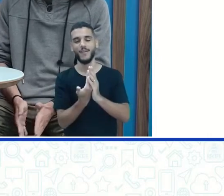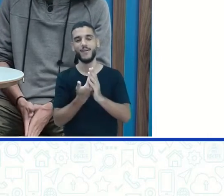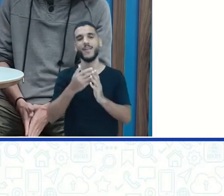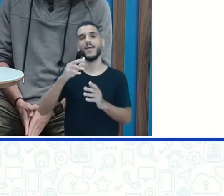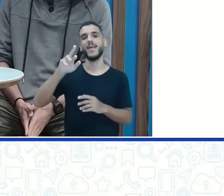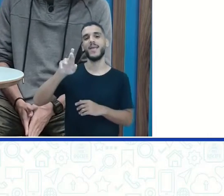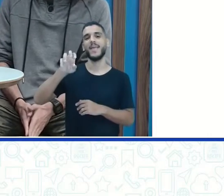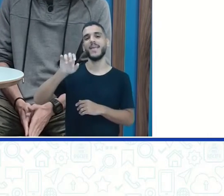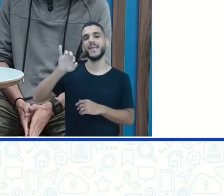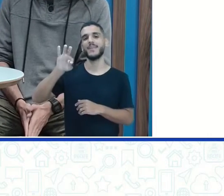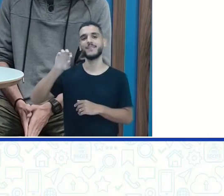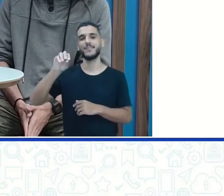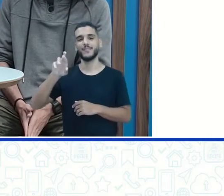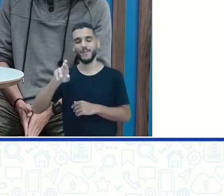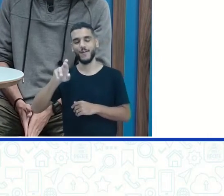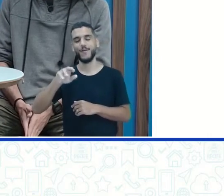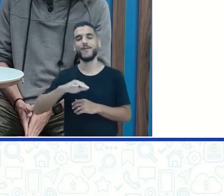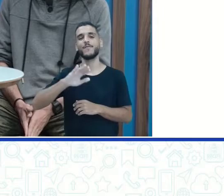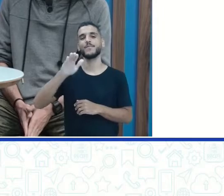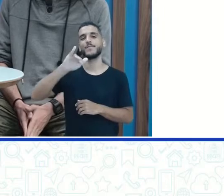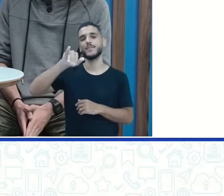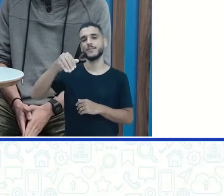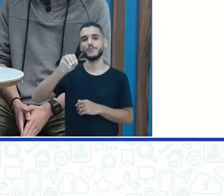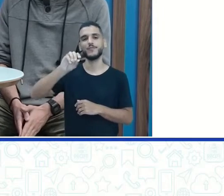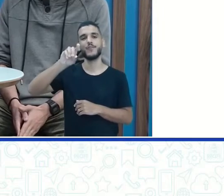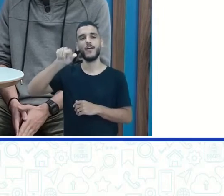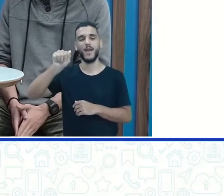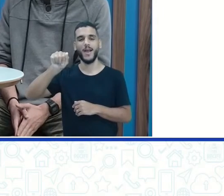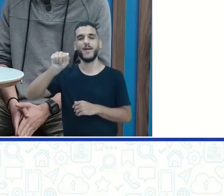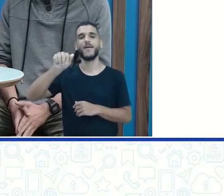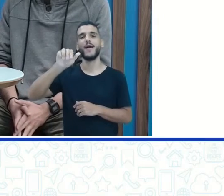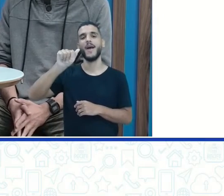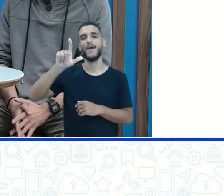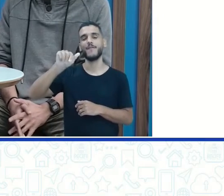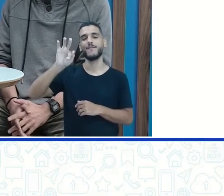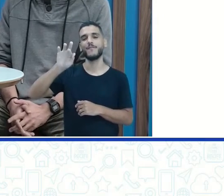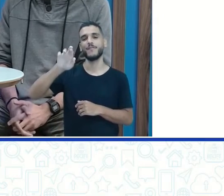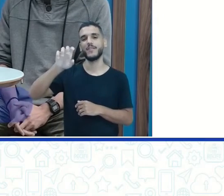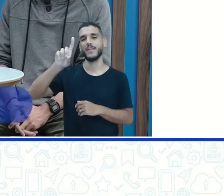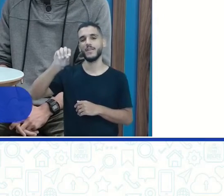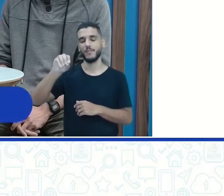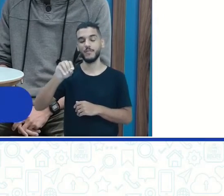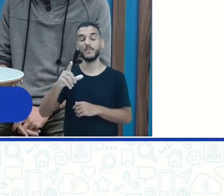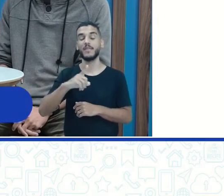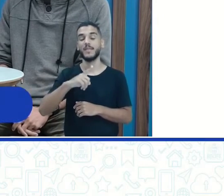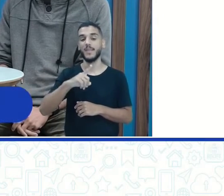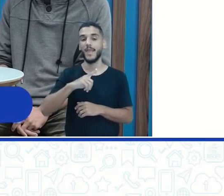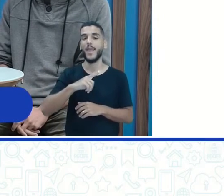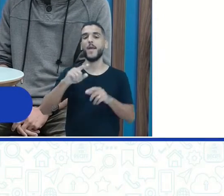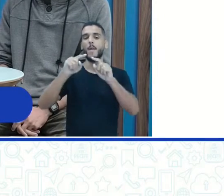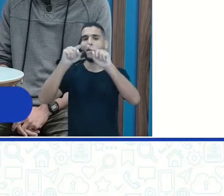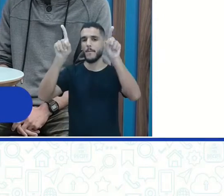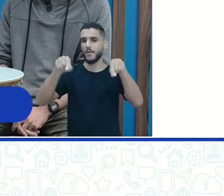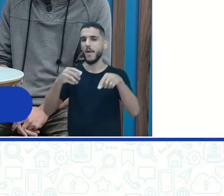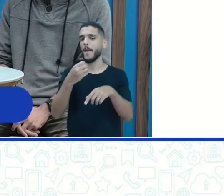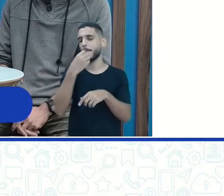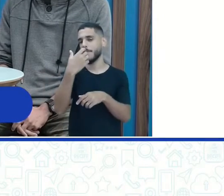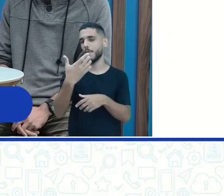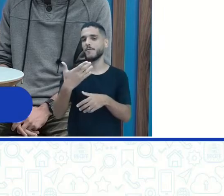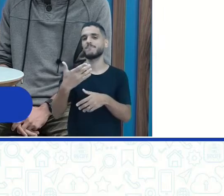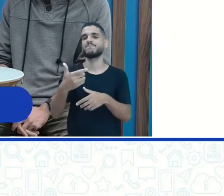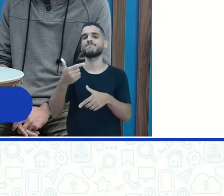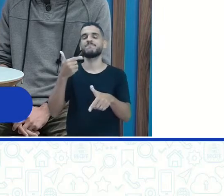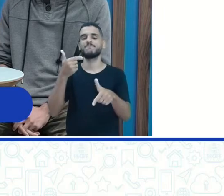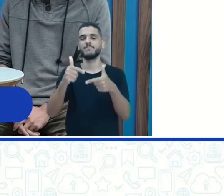João Alfredo, tudo bom, gente? Reitor João Alfredo, tudo ótimo. Bom, ele tem um projeto muito bom de